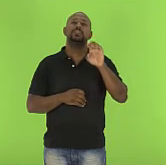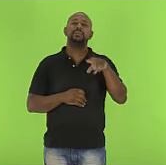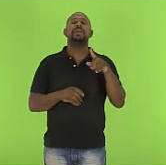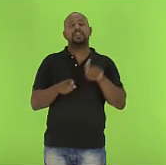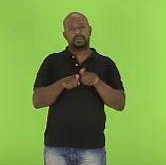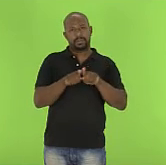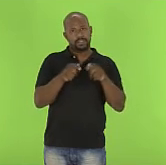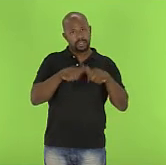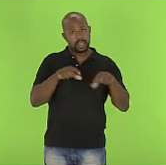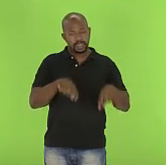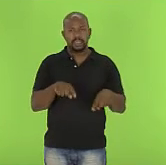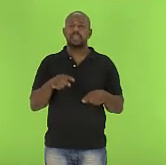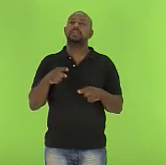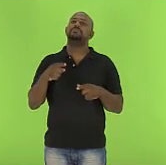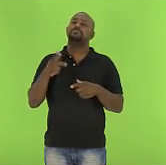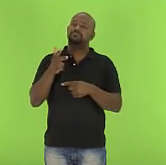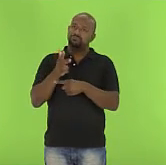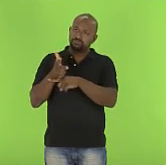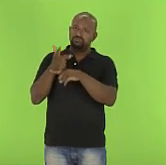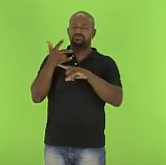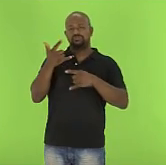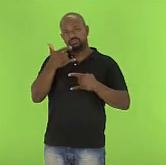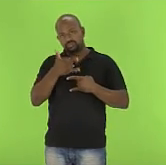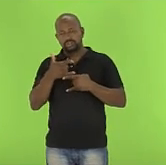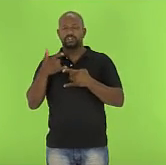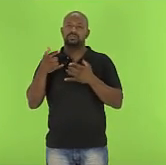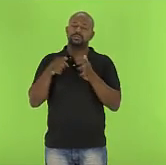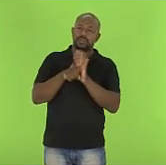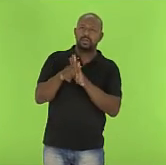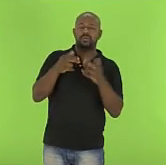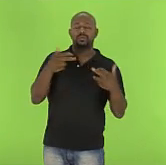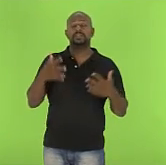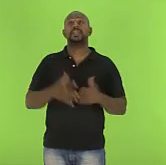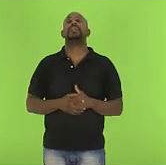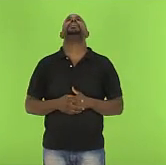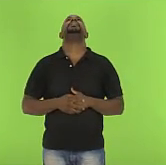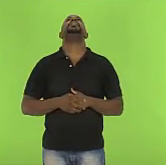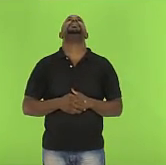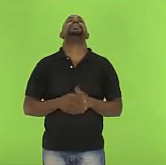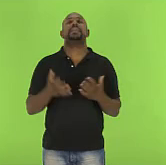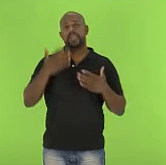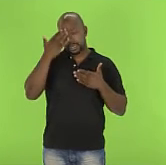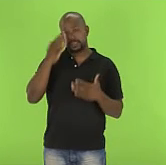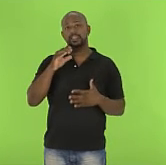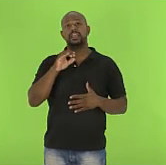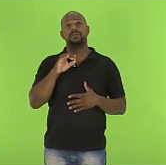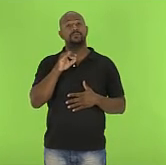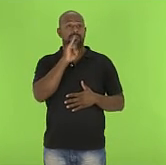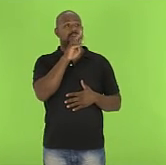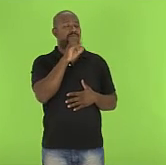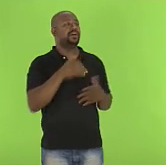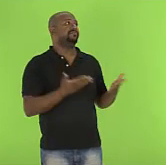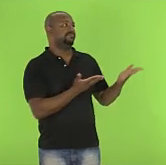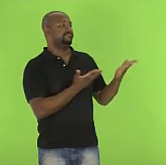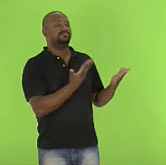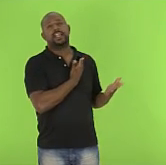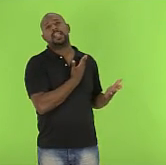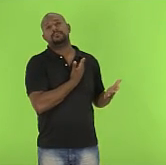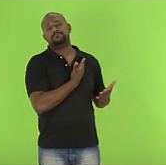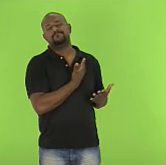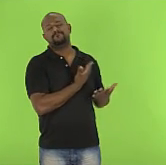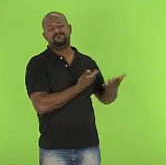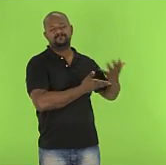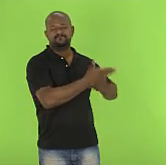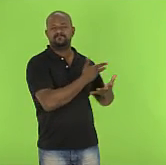que está aqui também na cuidando do som e das perguntas. Né? E eu quero agradecer o Ivan